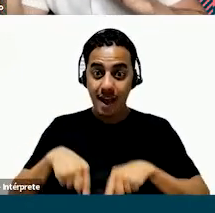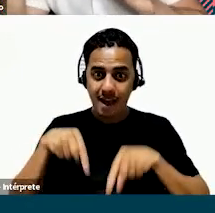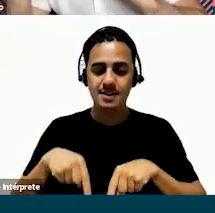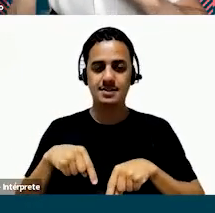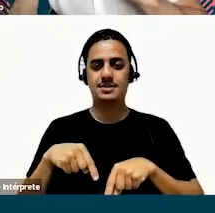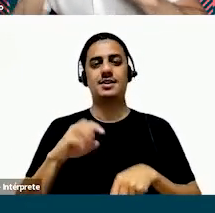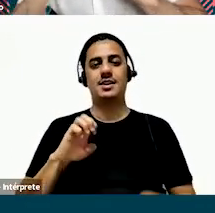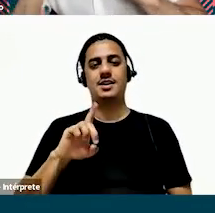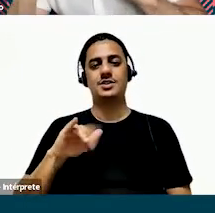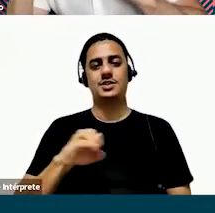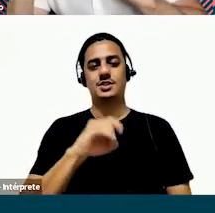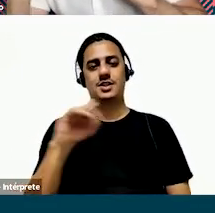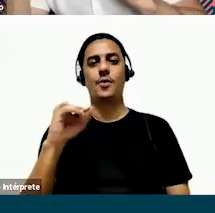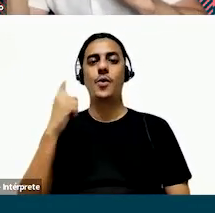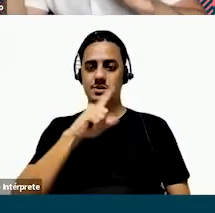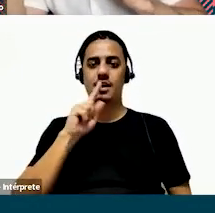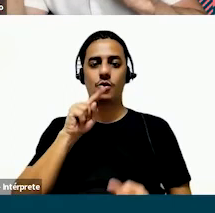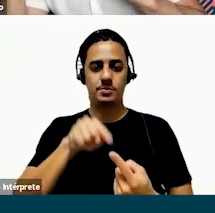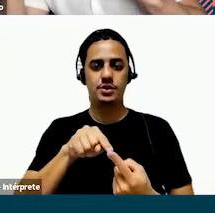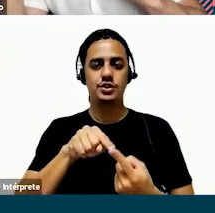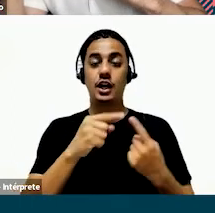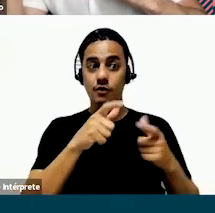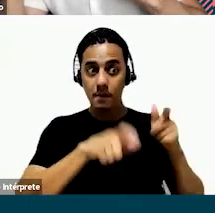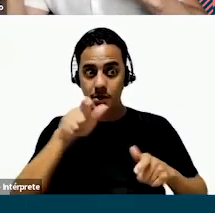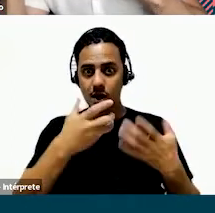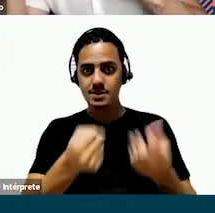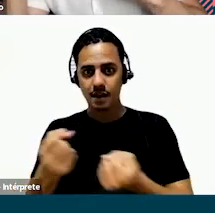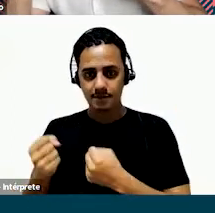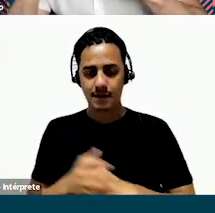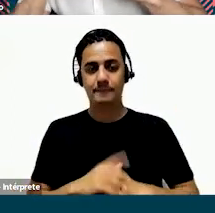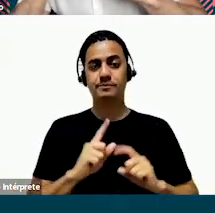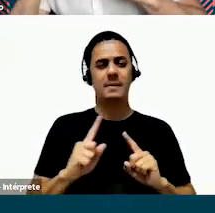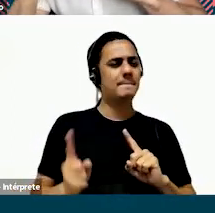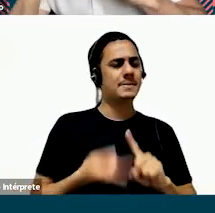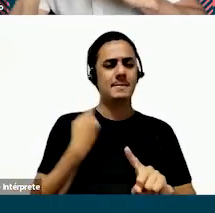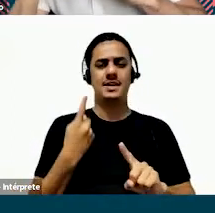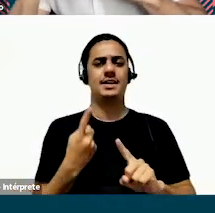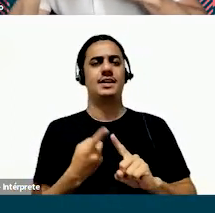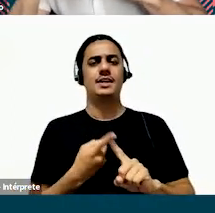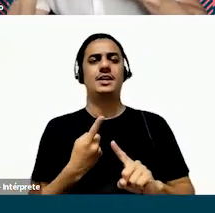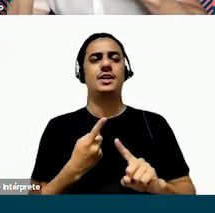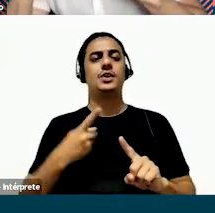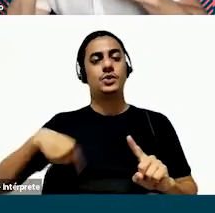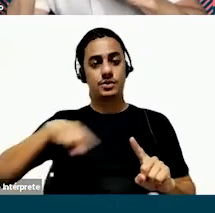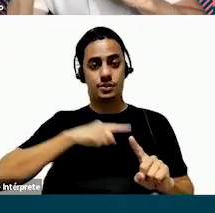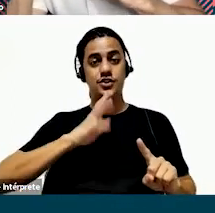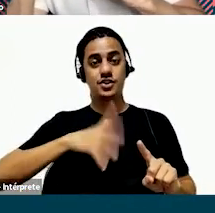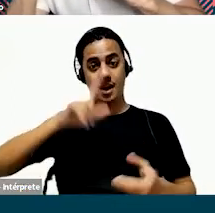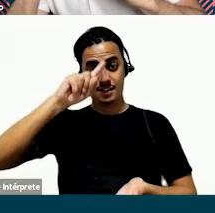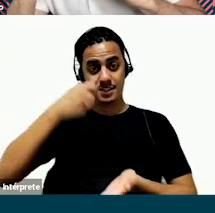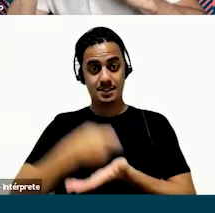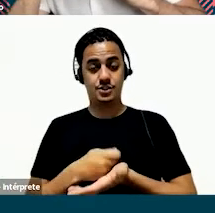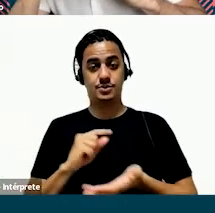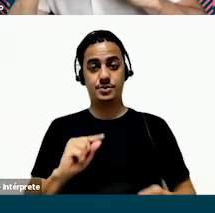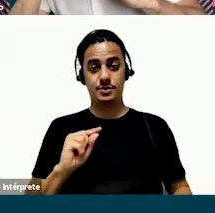essa edição, que vai atingir o nosso objetivo de validar ali a aceitação. E uma das primeiras coisas que a